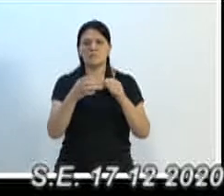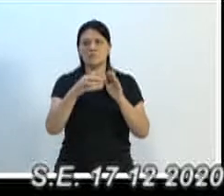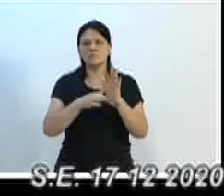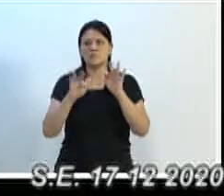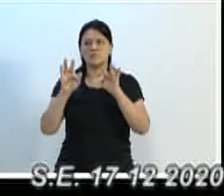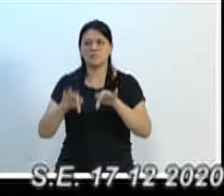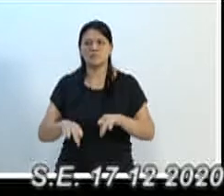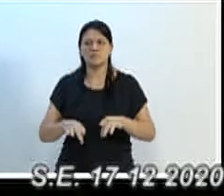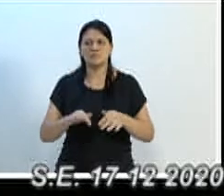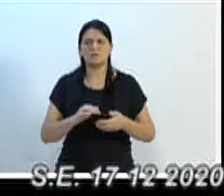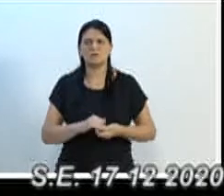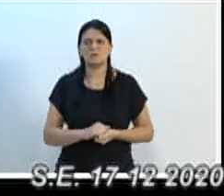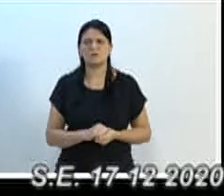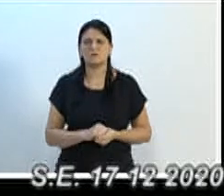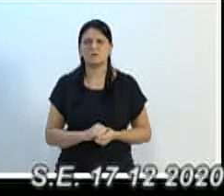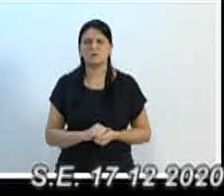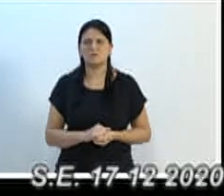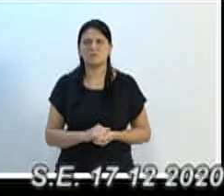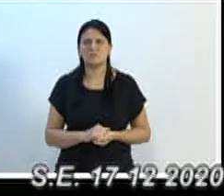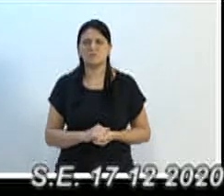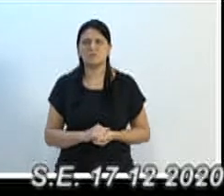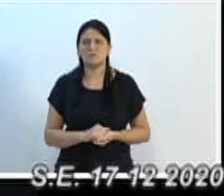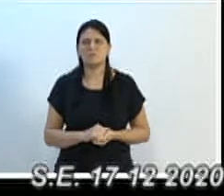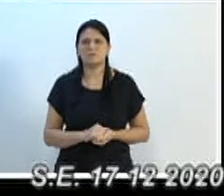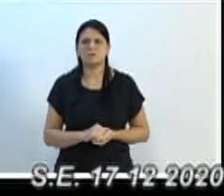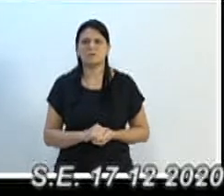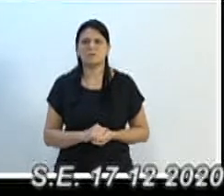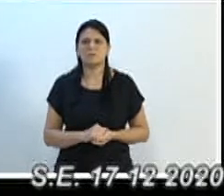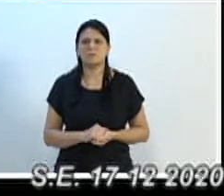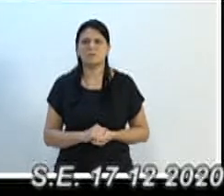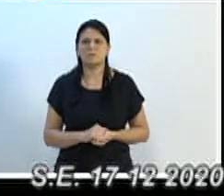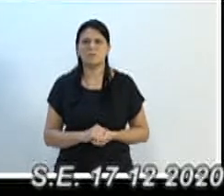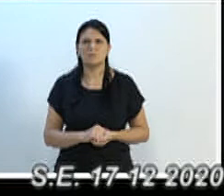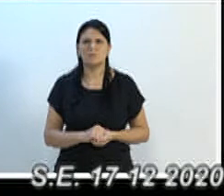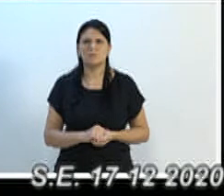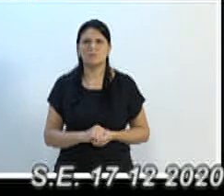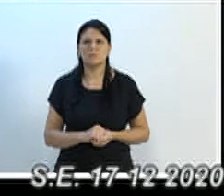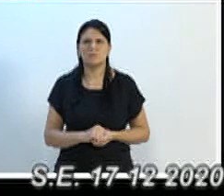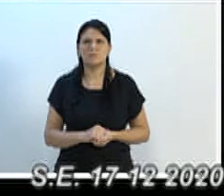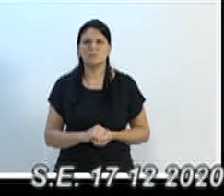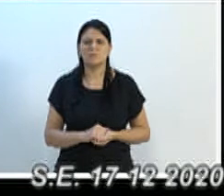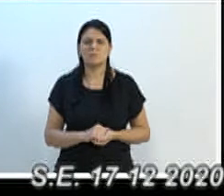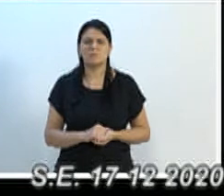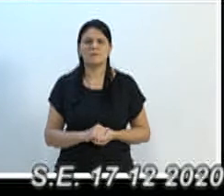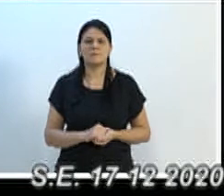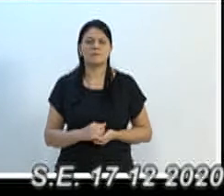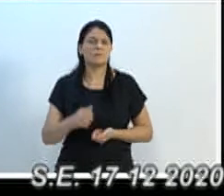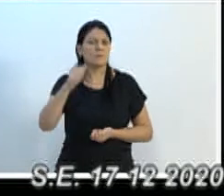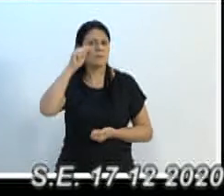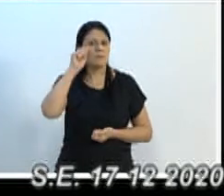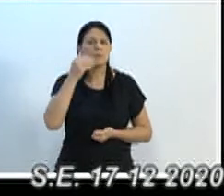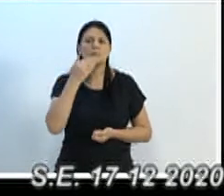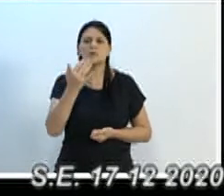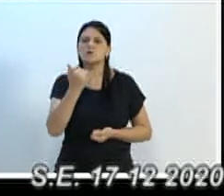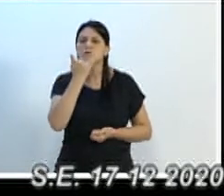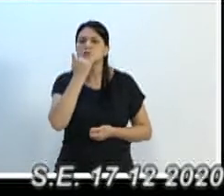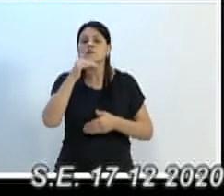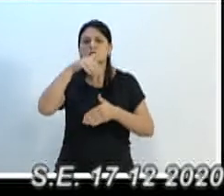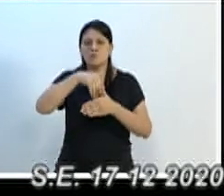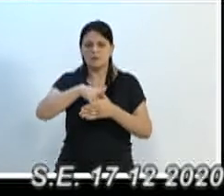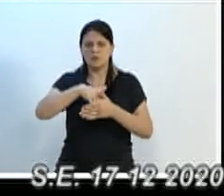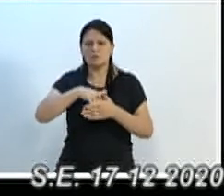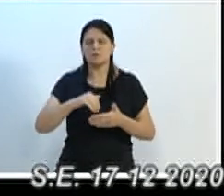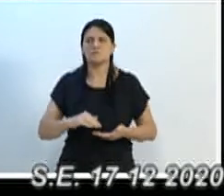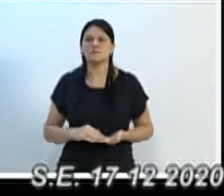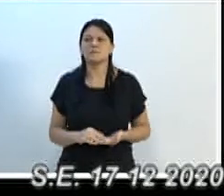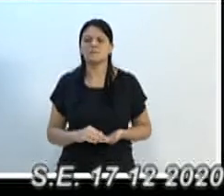Vamos agora à análise do projeto de lei 8.184. Presidente. Claro, vamos ouvir em justificativa